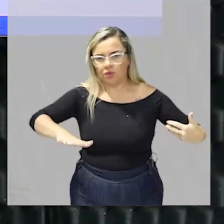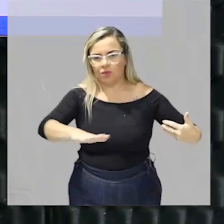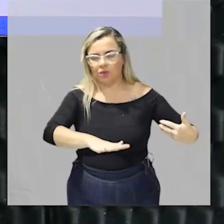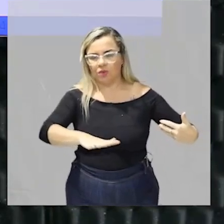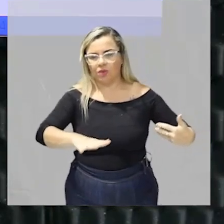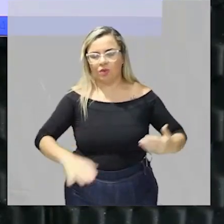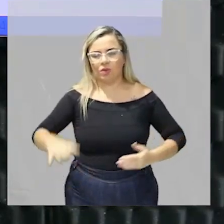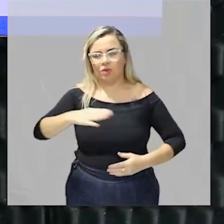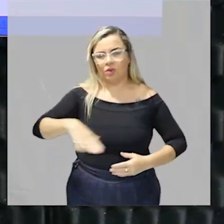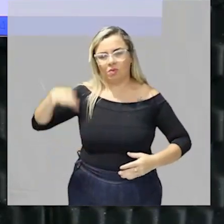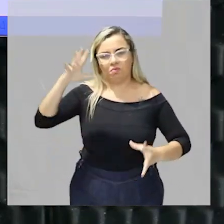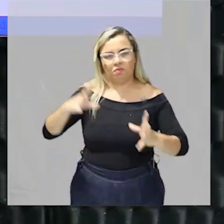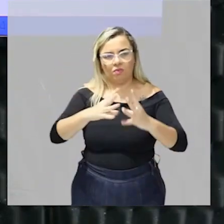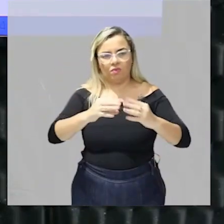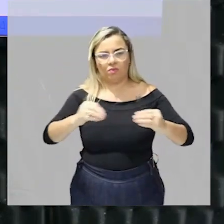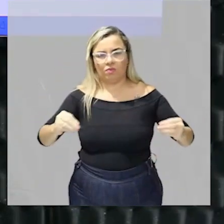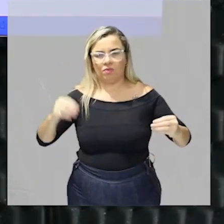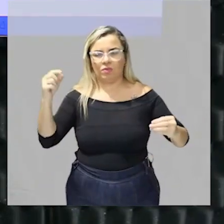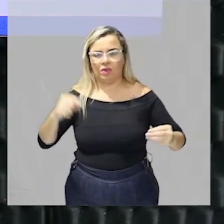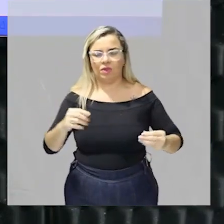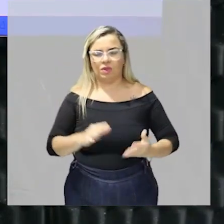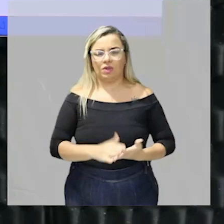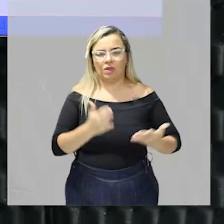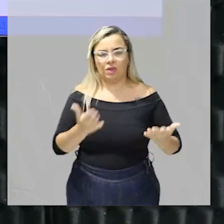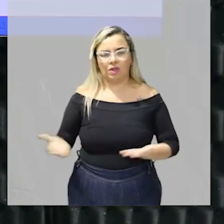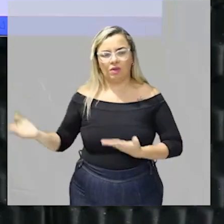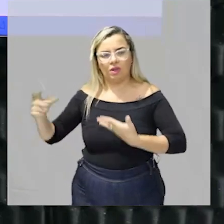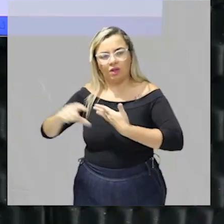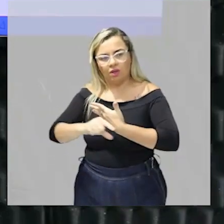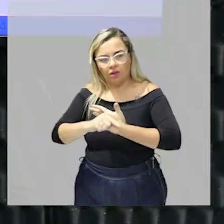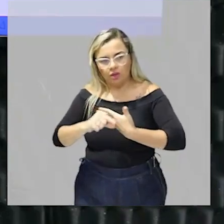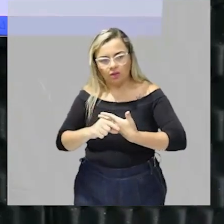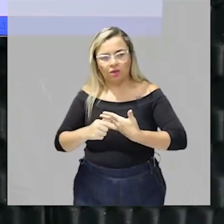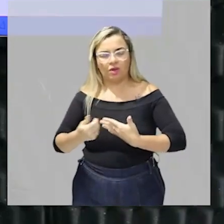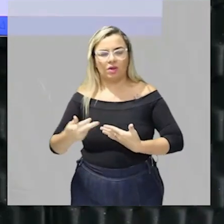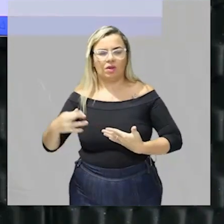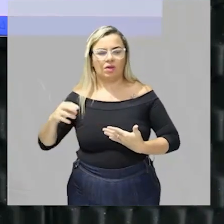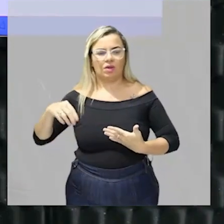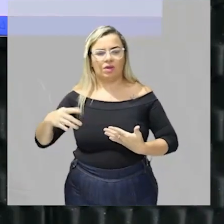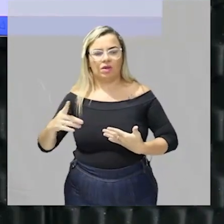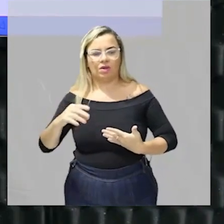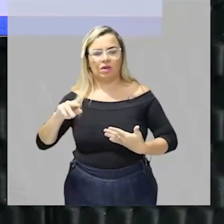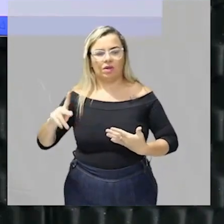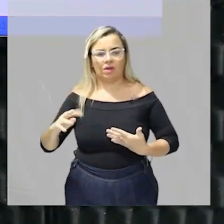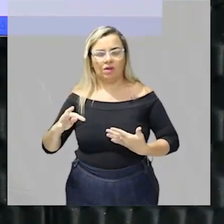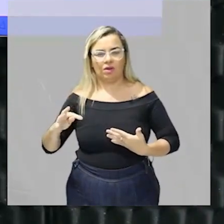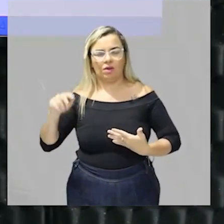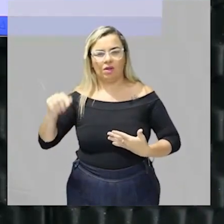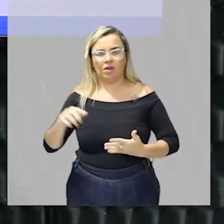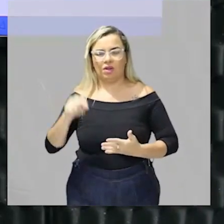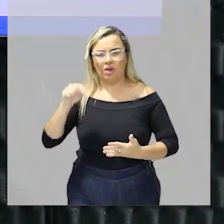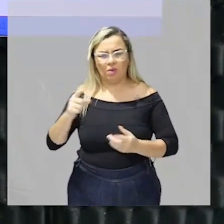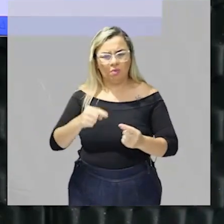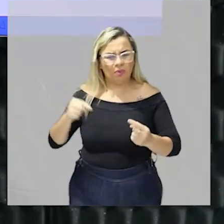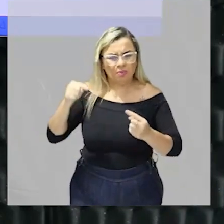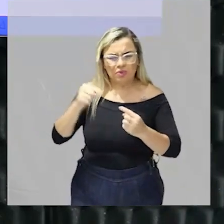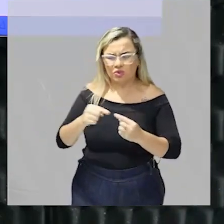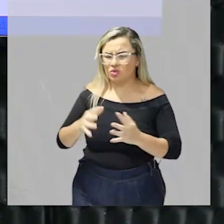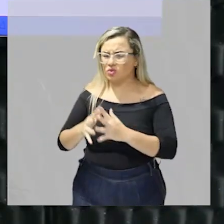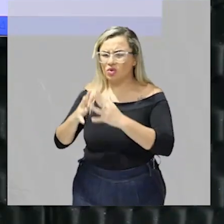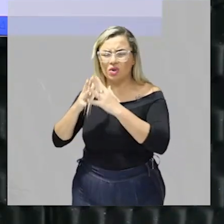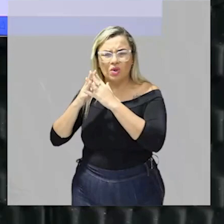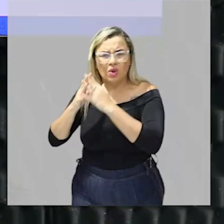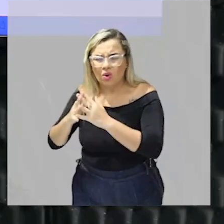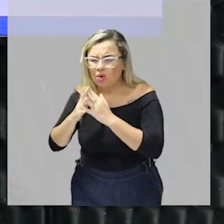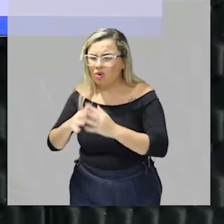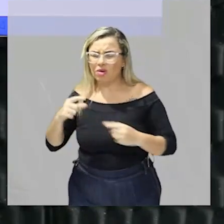concentração, a eliminação, que é o que a Hannah Arendt diz. Esse propósito é um propósito de loucura, é um propósito